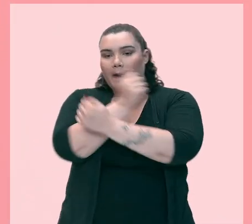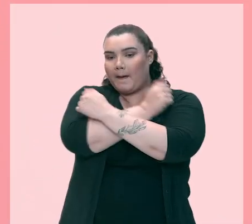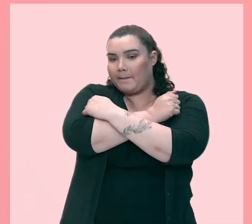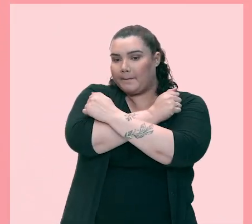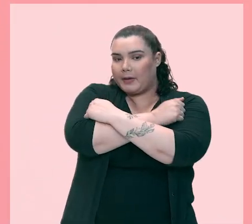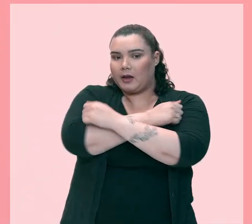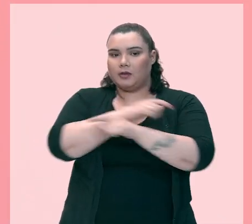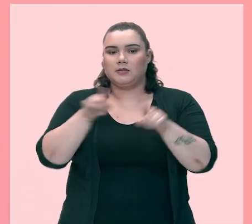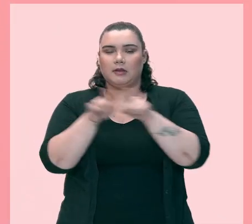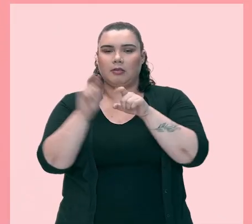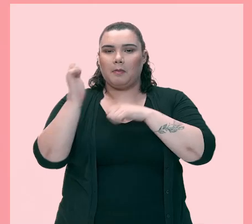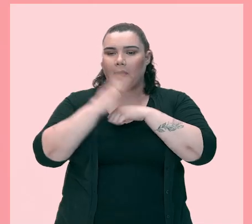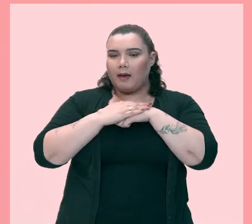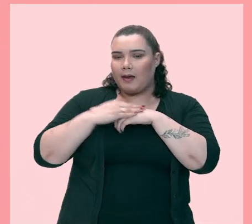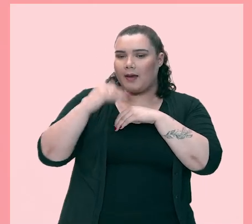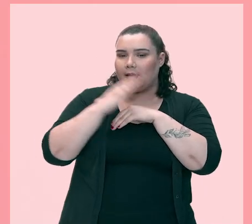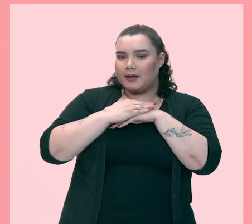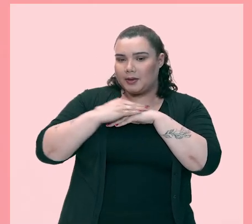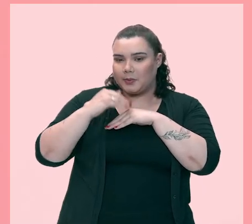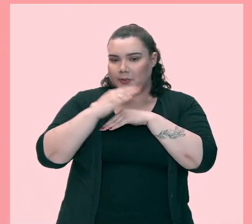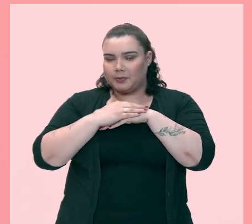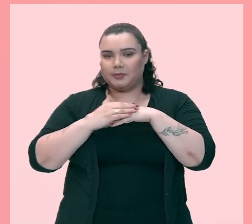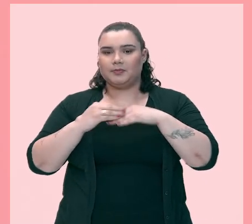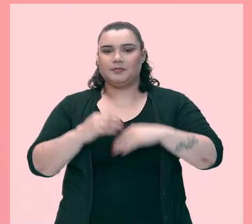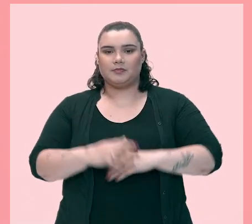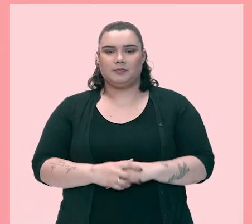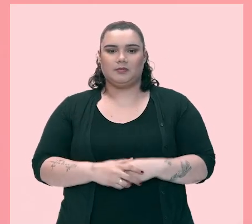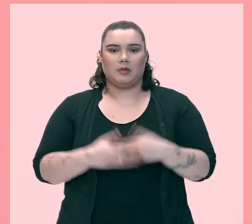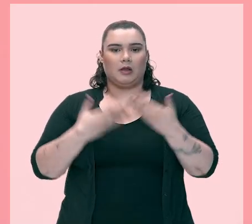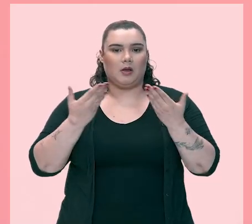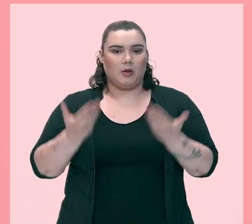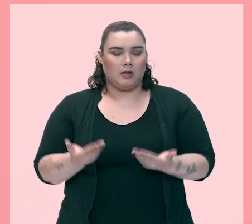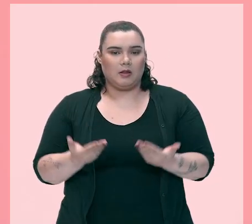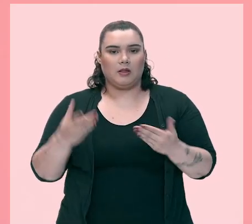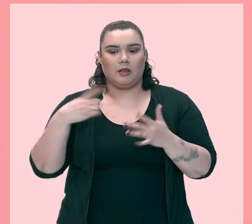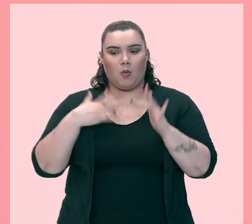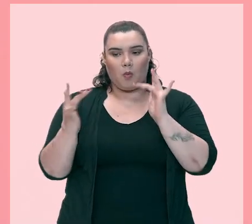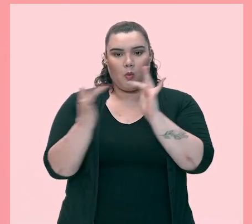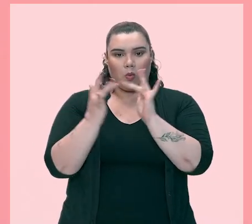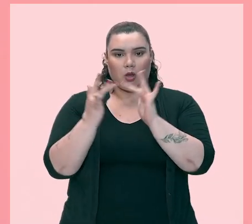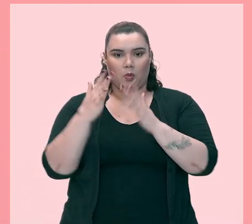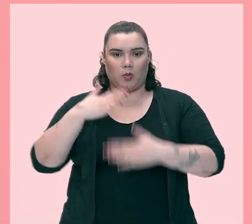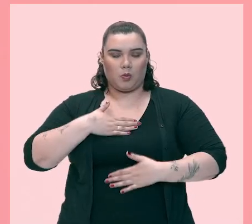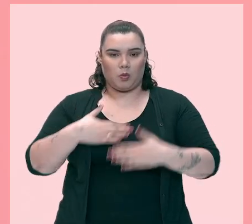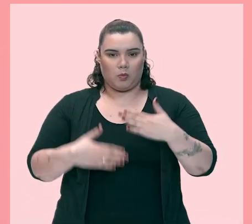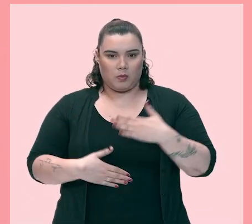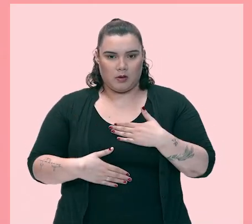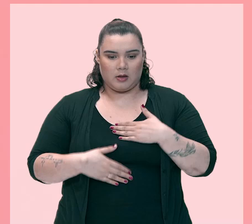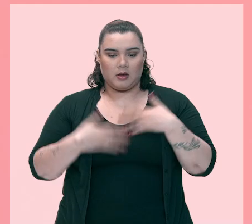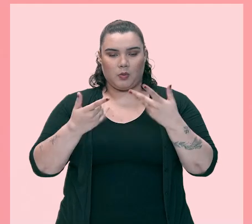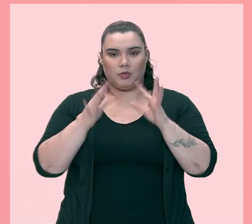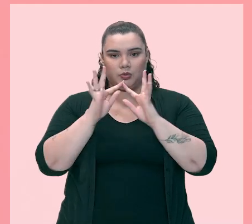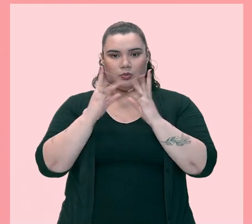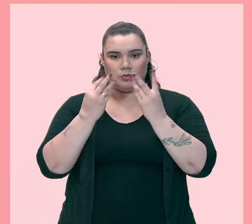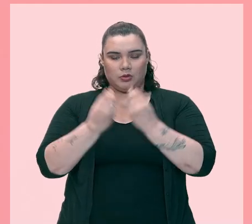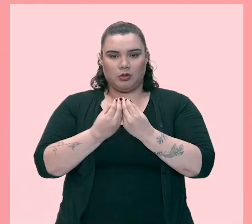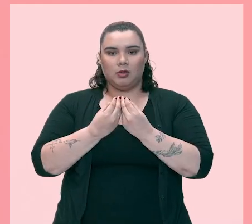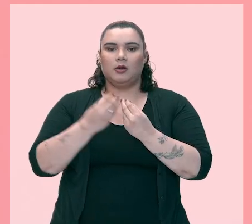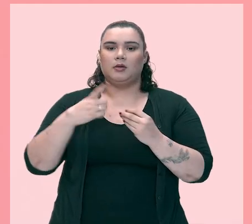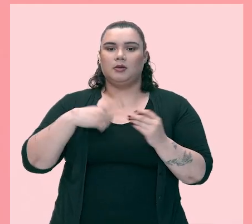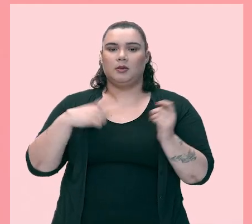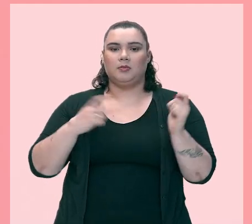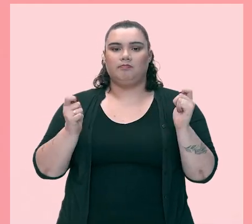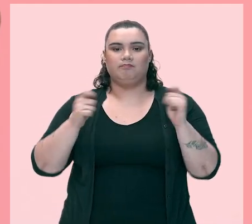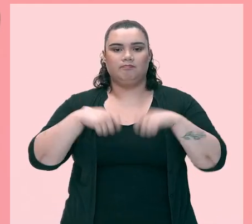pelo abraço e também pelos carinhos. E aí, né, por conta desse contato físico e da liberação dessa substância,